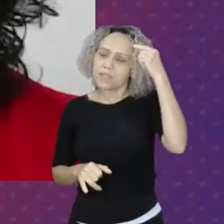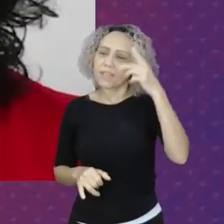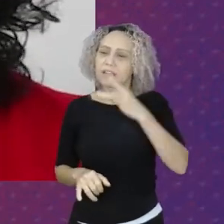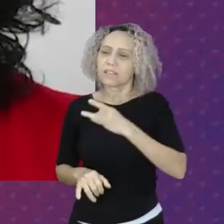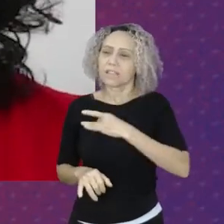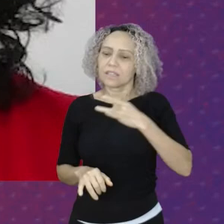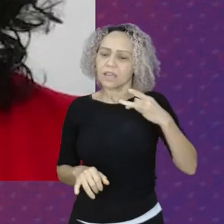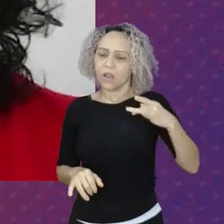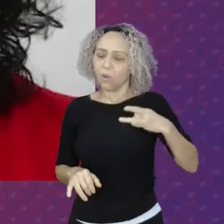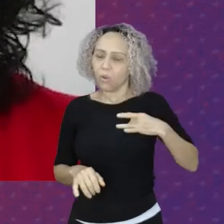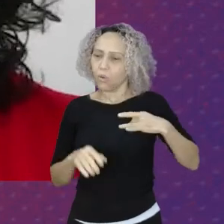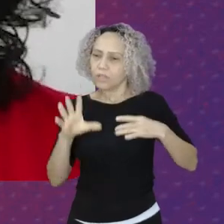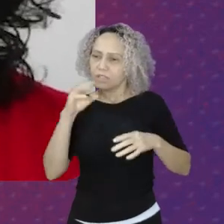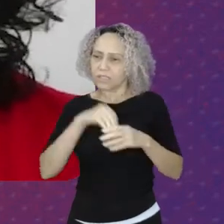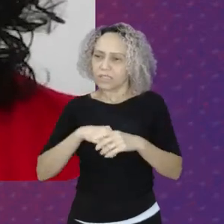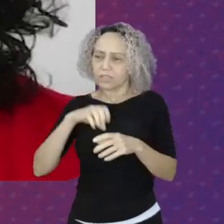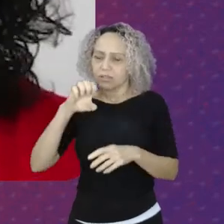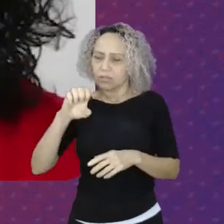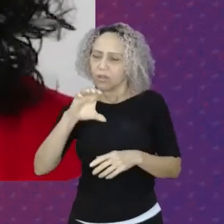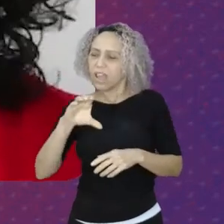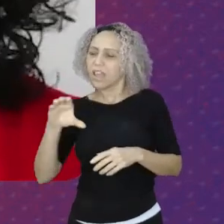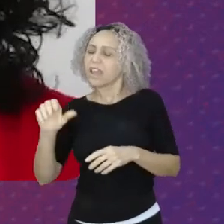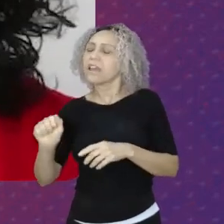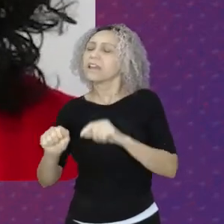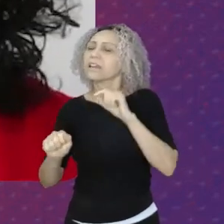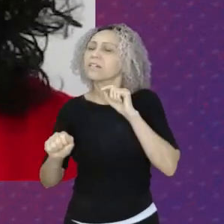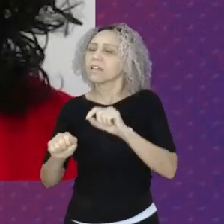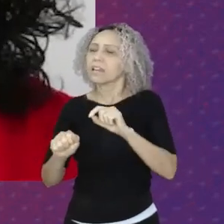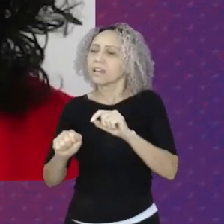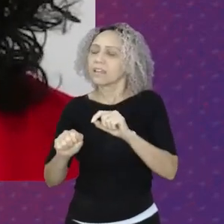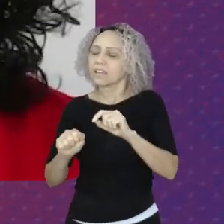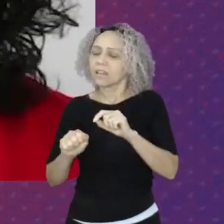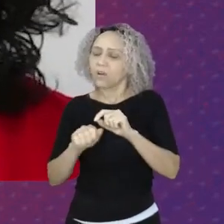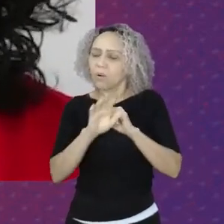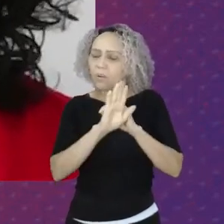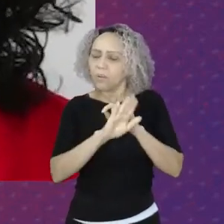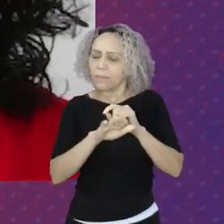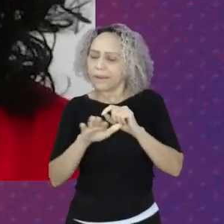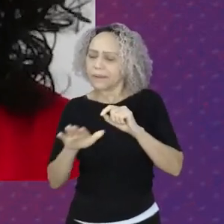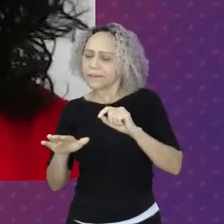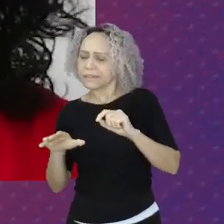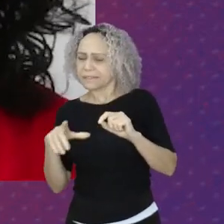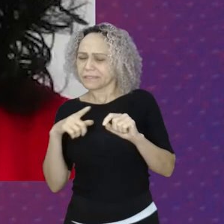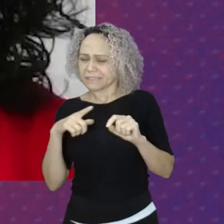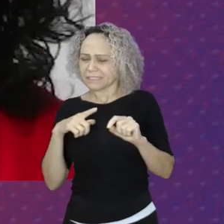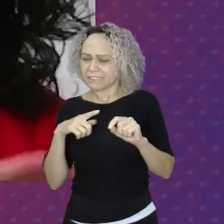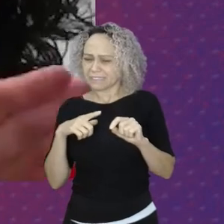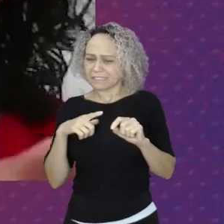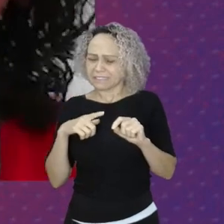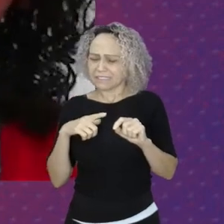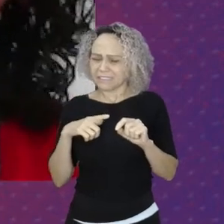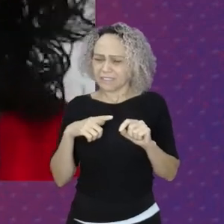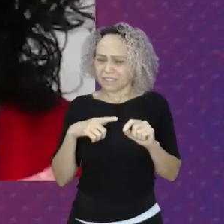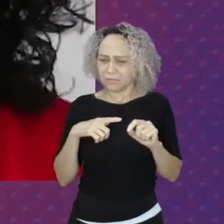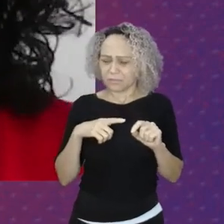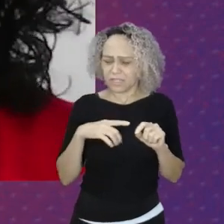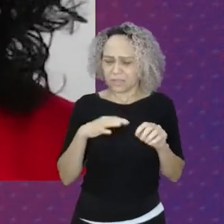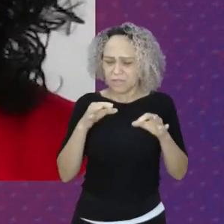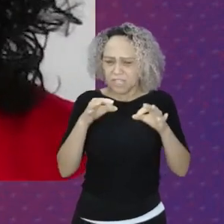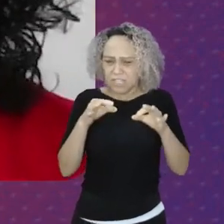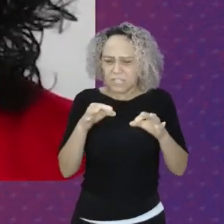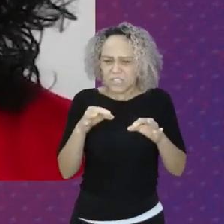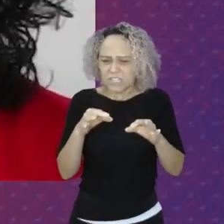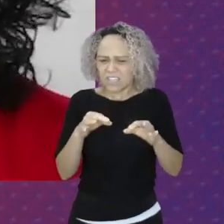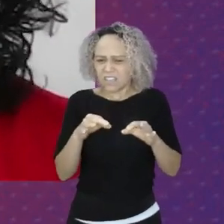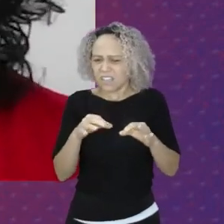previsto no ECA, uma criança que tem a sua dignidade sexual violada também está tendo o